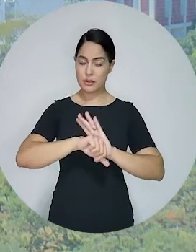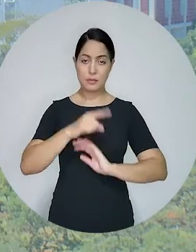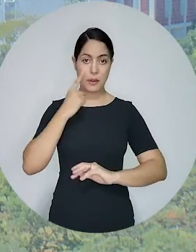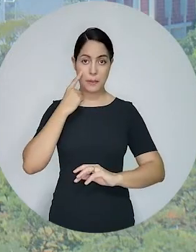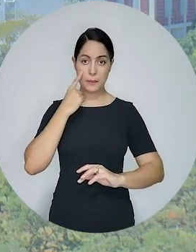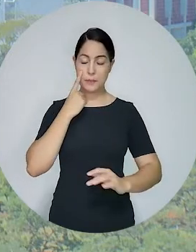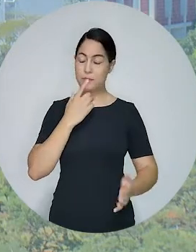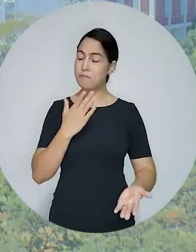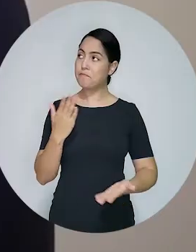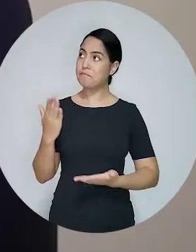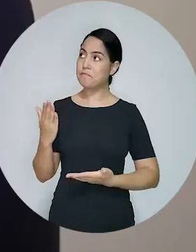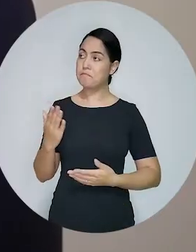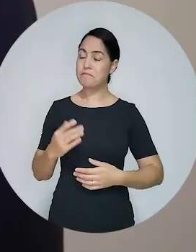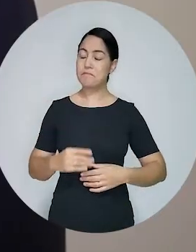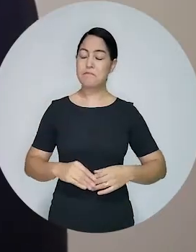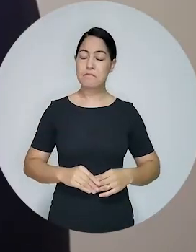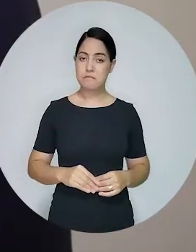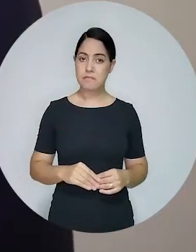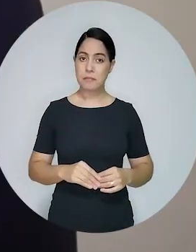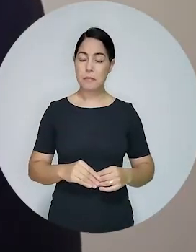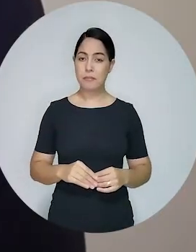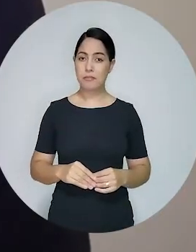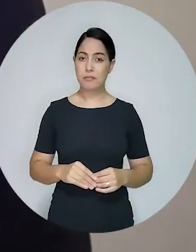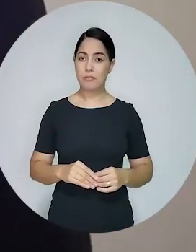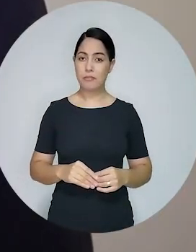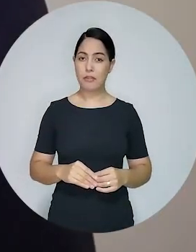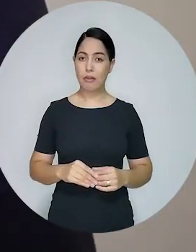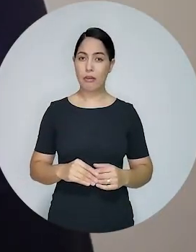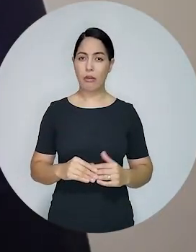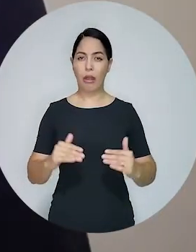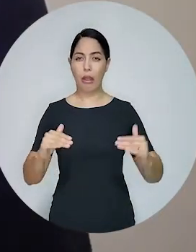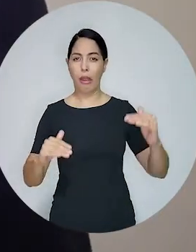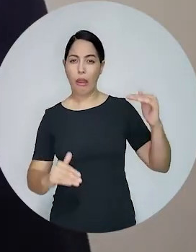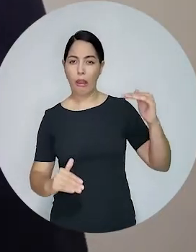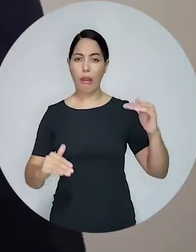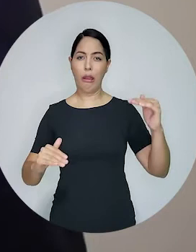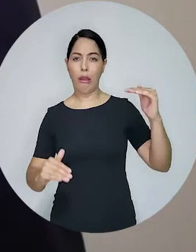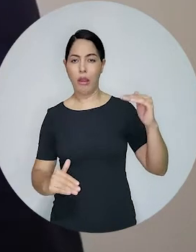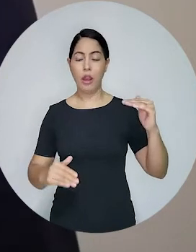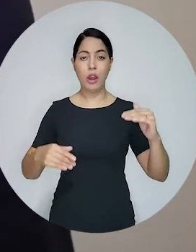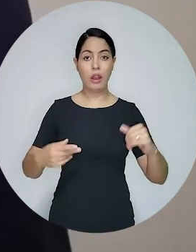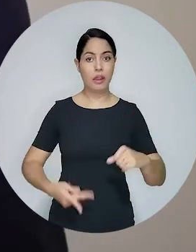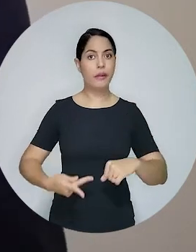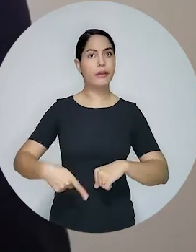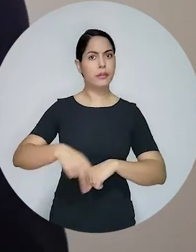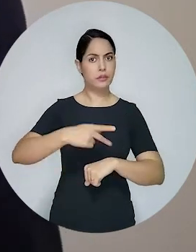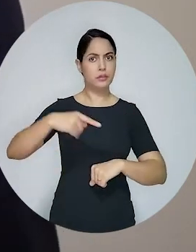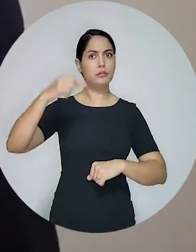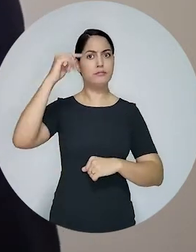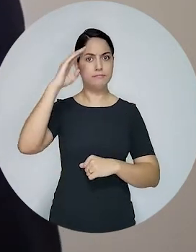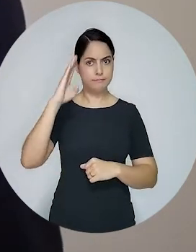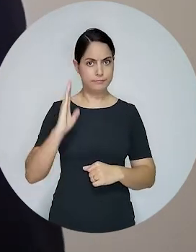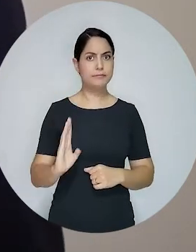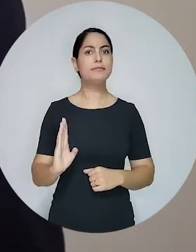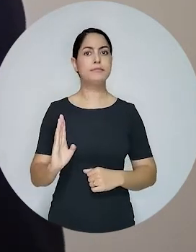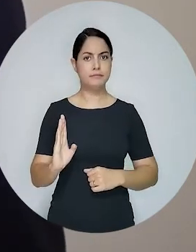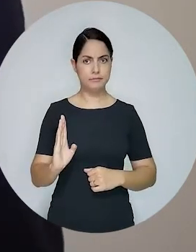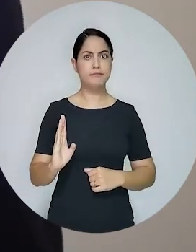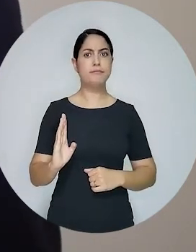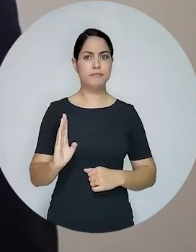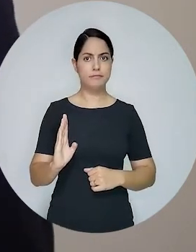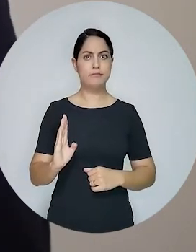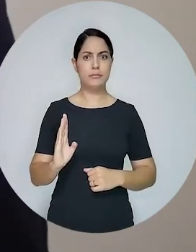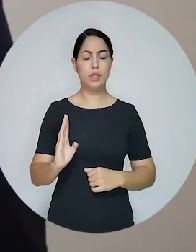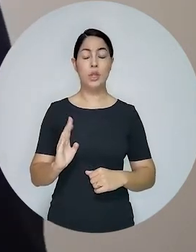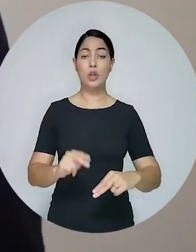penal. Confira. Esse desequilíbrio que foi desmedido no Brasil, né,